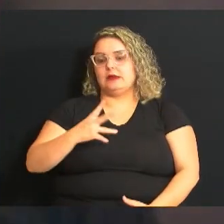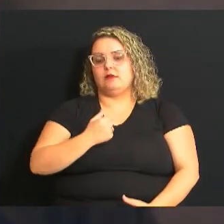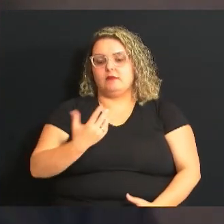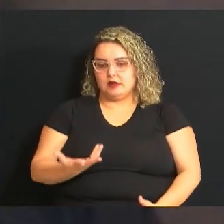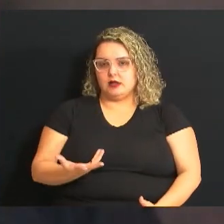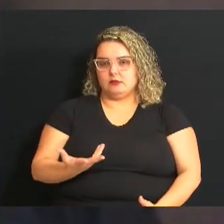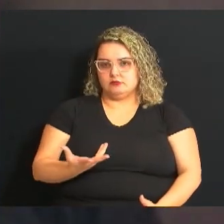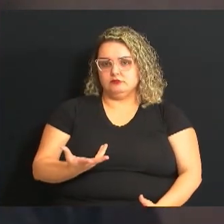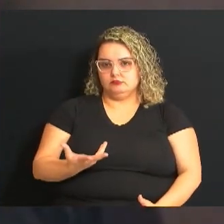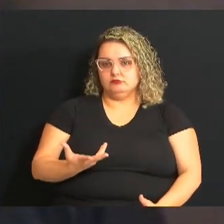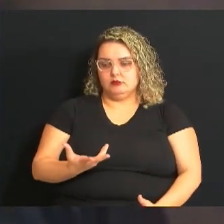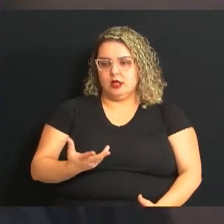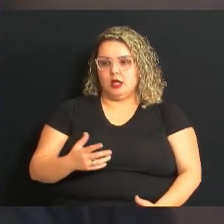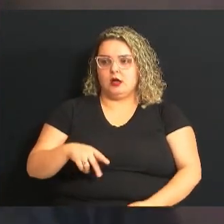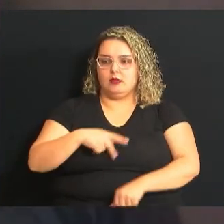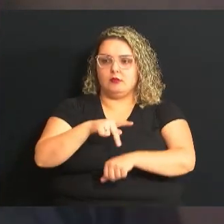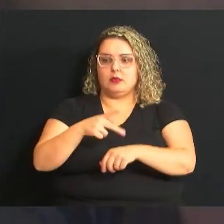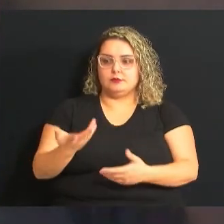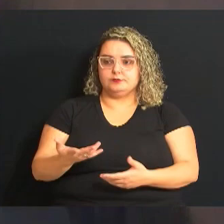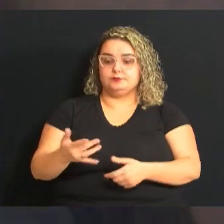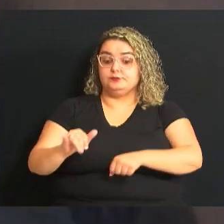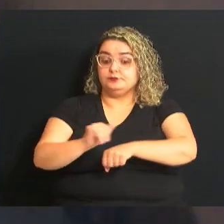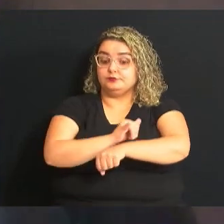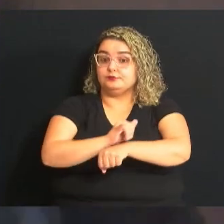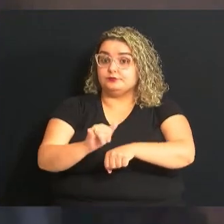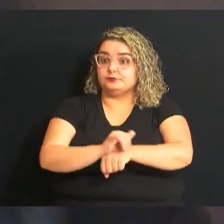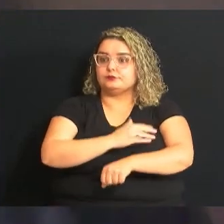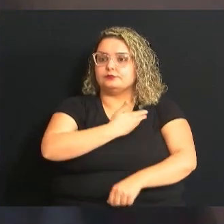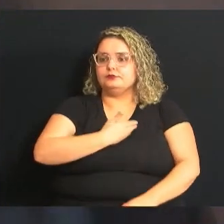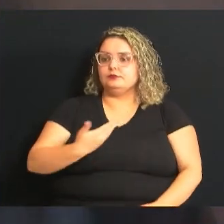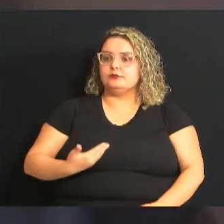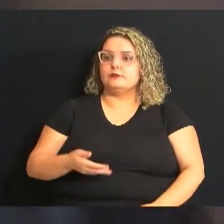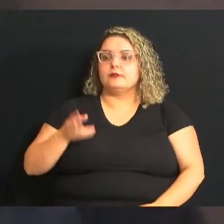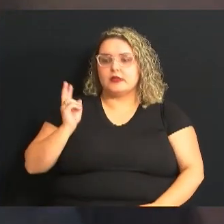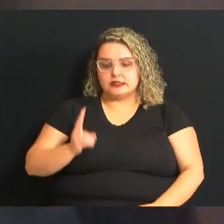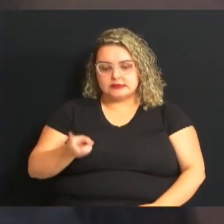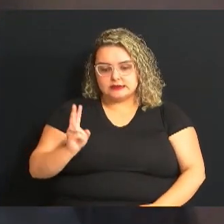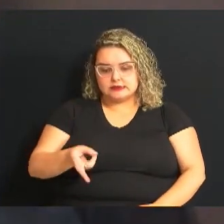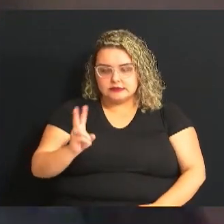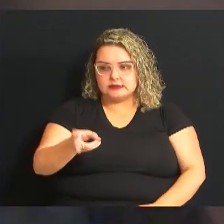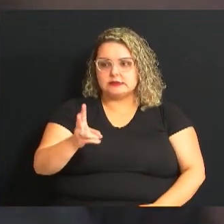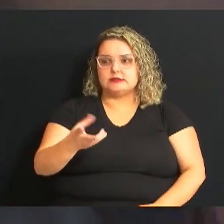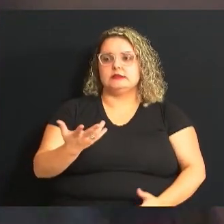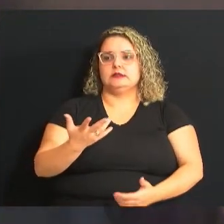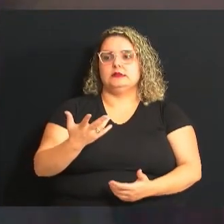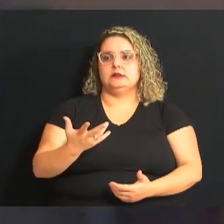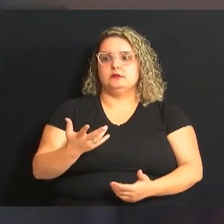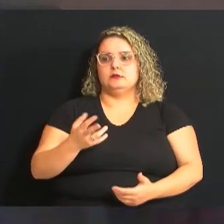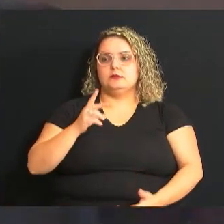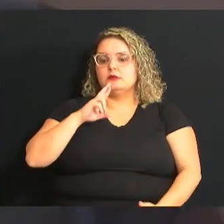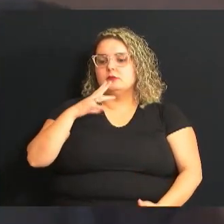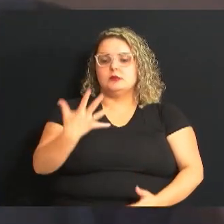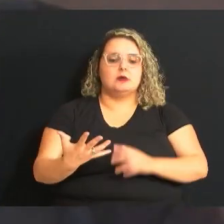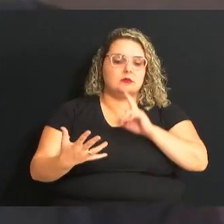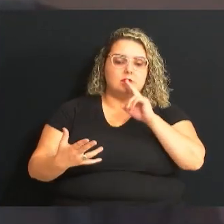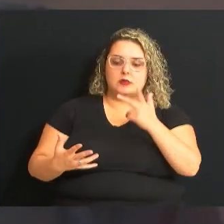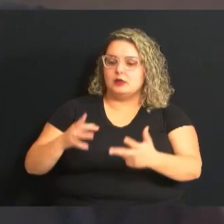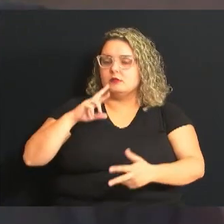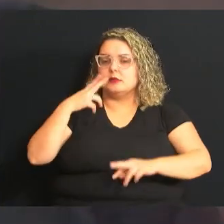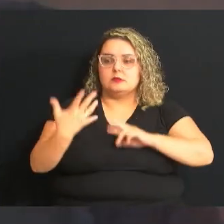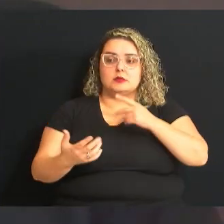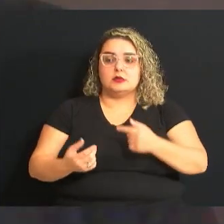vai aprender sobre ele mesmo, né? Então, eu acho que essa questão da leitura é uma porta de